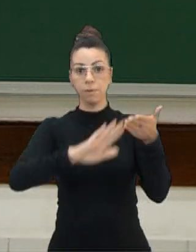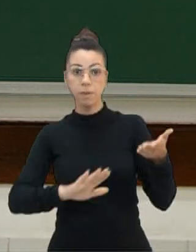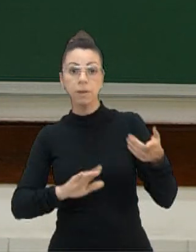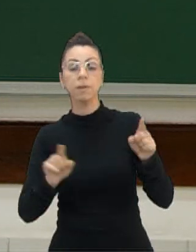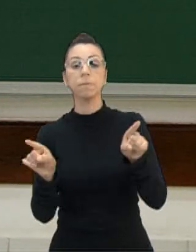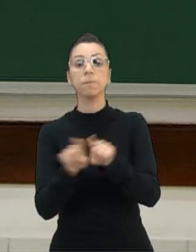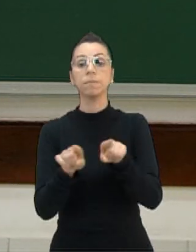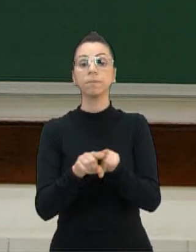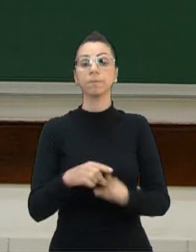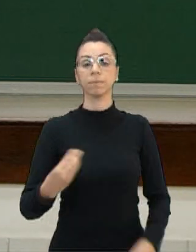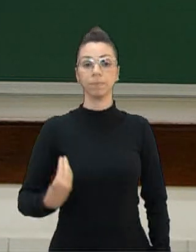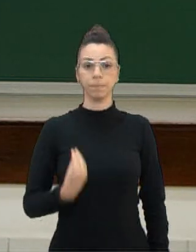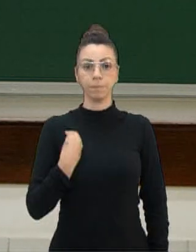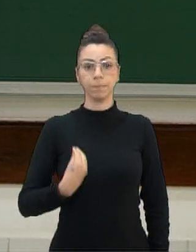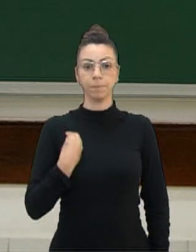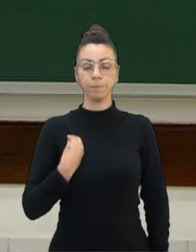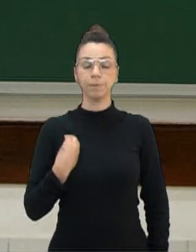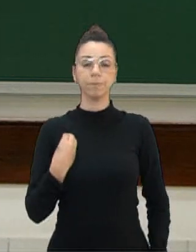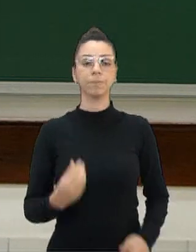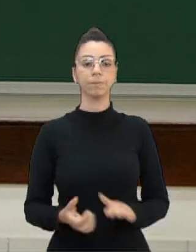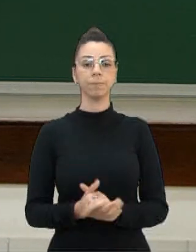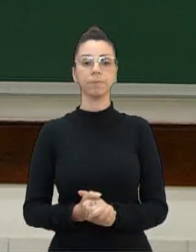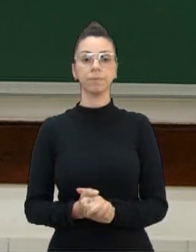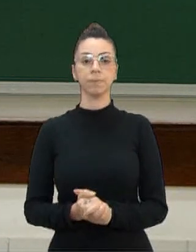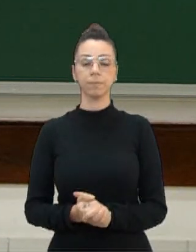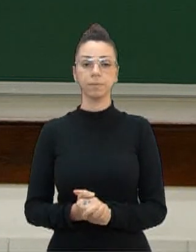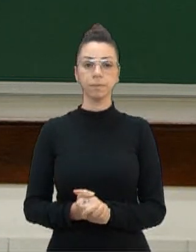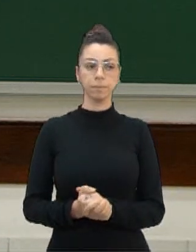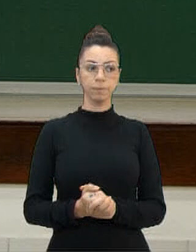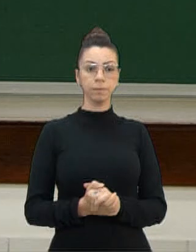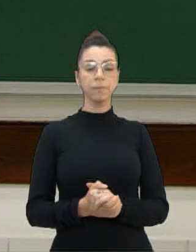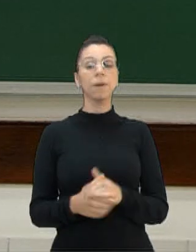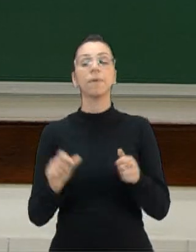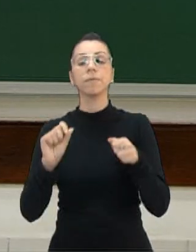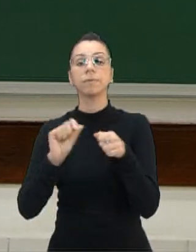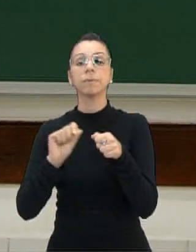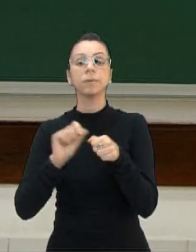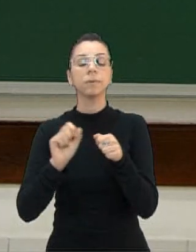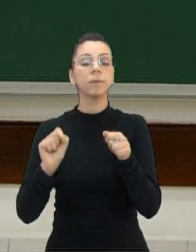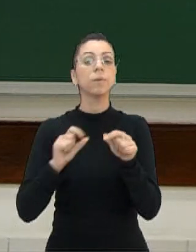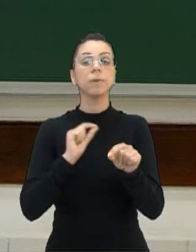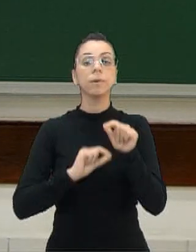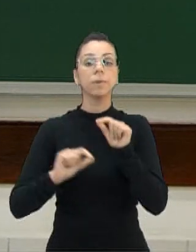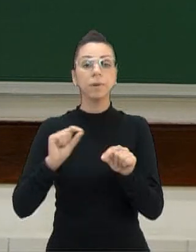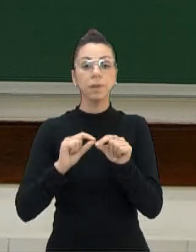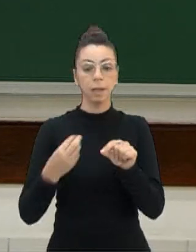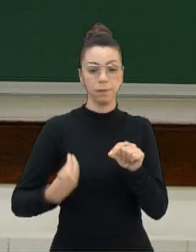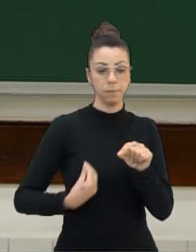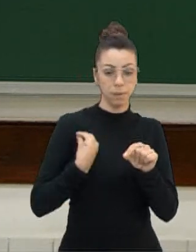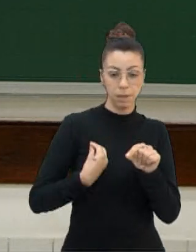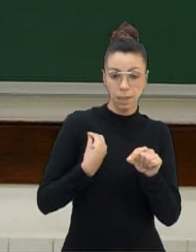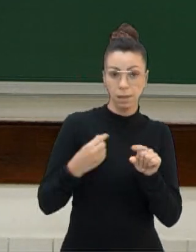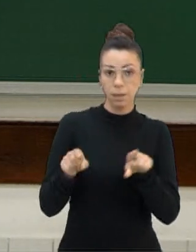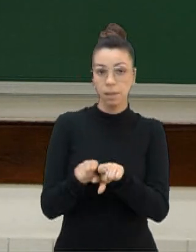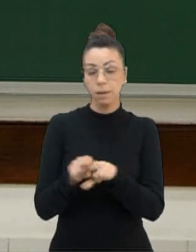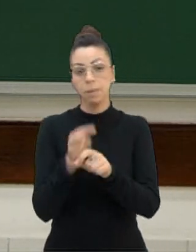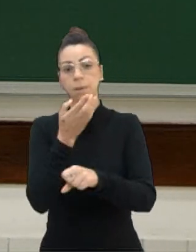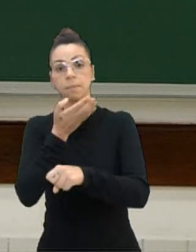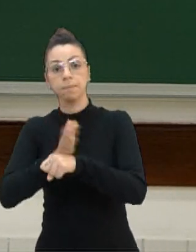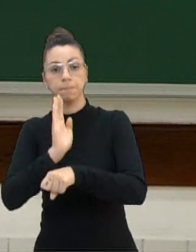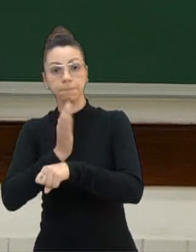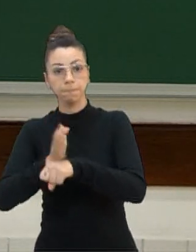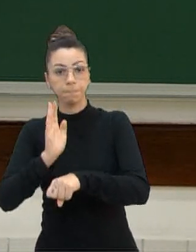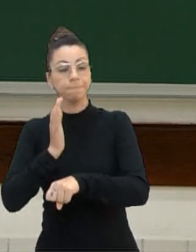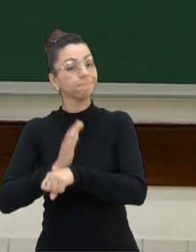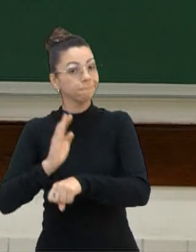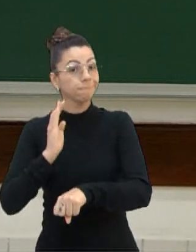de praticar. Então, não é só validar a presença, mas fazendo isso, você também vai unir o útil ao agradável. Estará exercitando também os